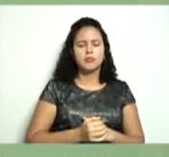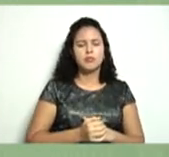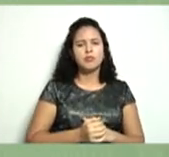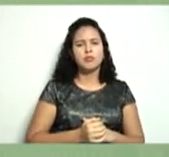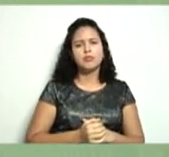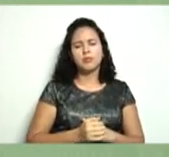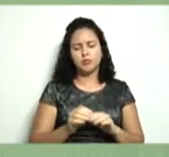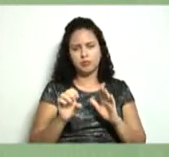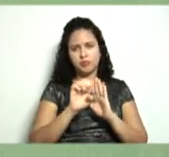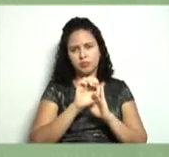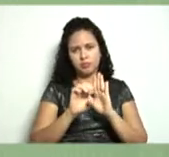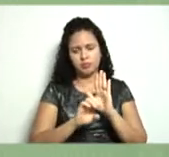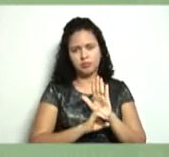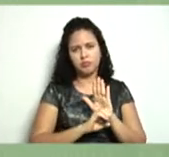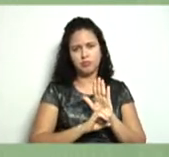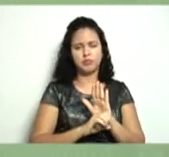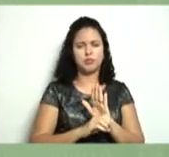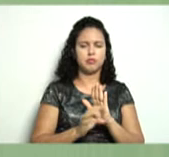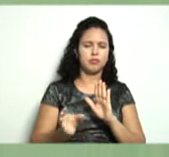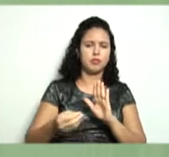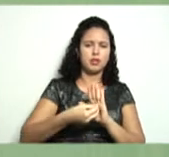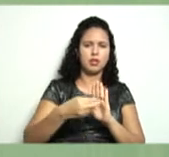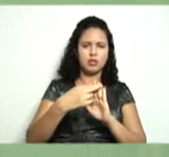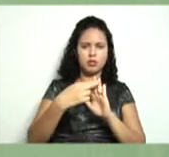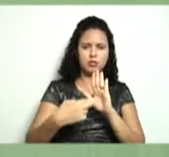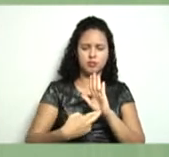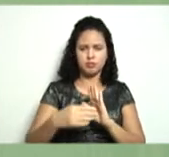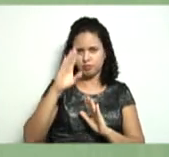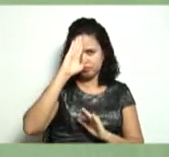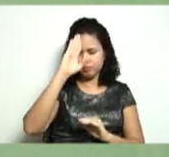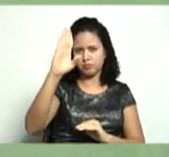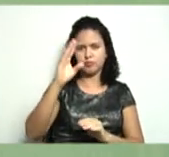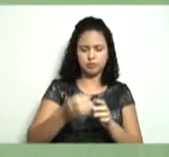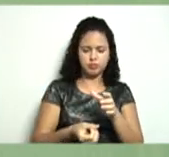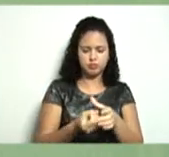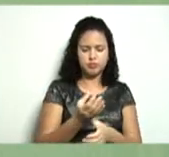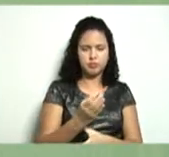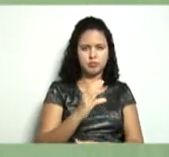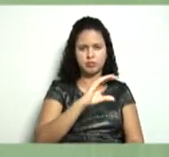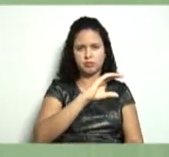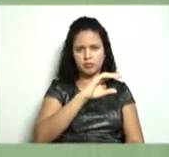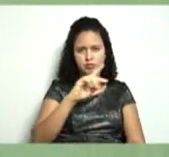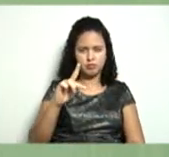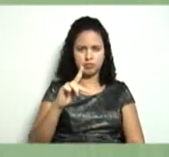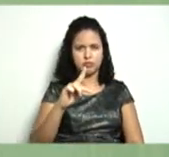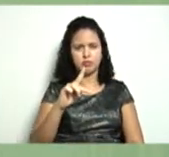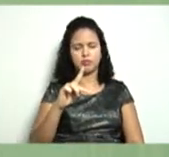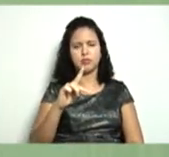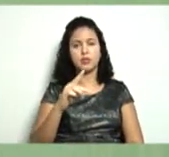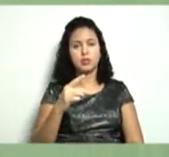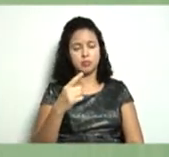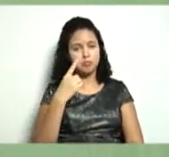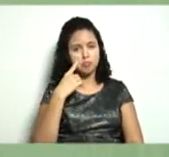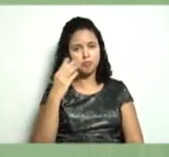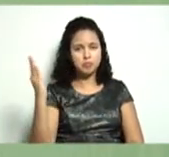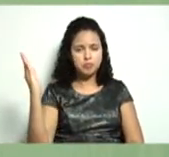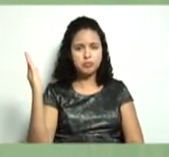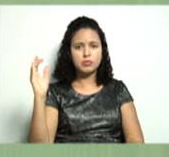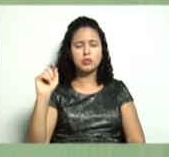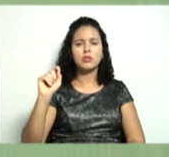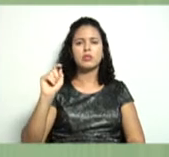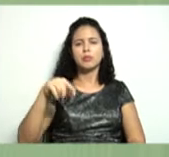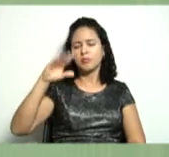O estatuto define as regras principais do funcionamento das cooperativas. Olha aqui, nós estamos verificando que